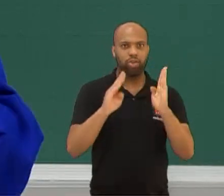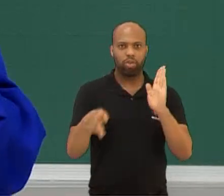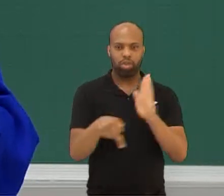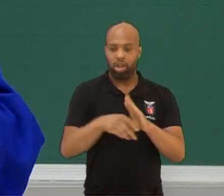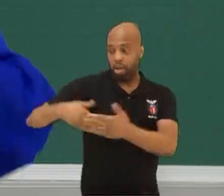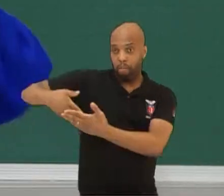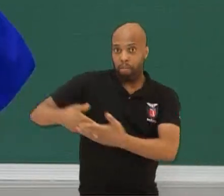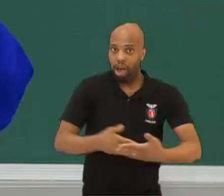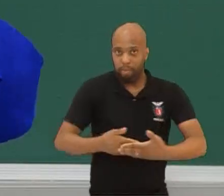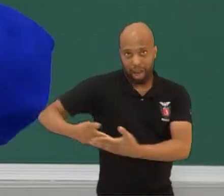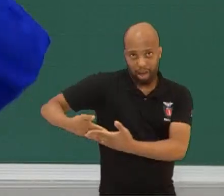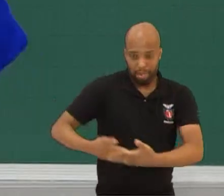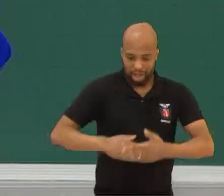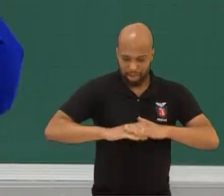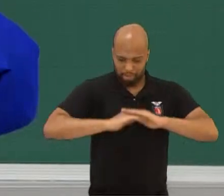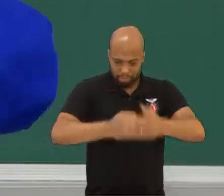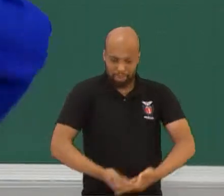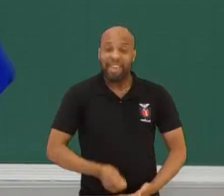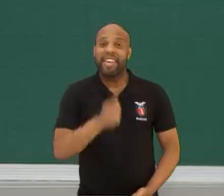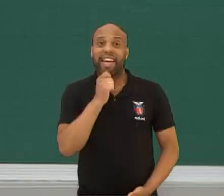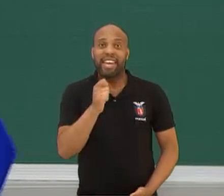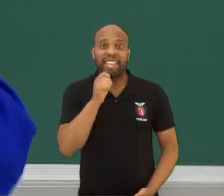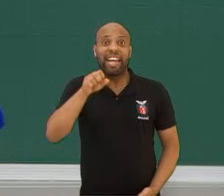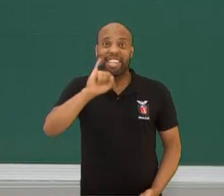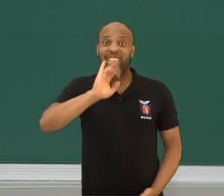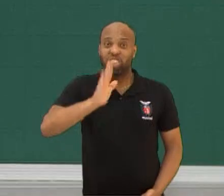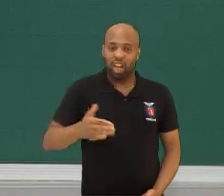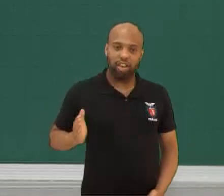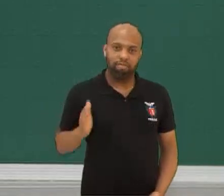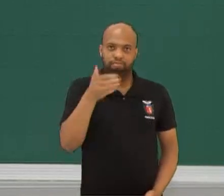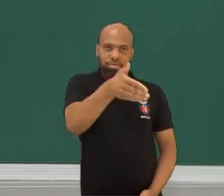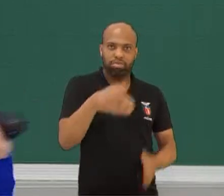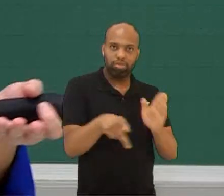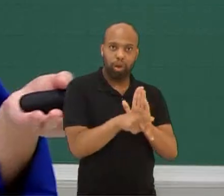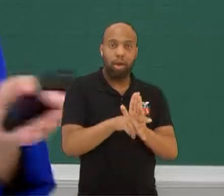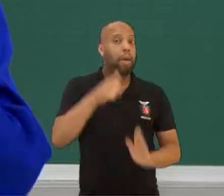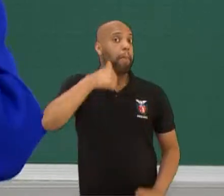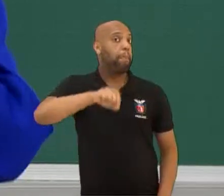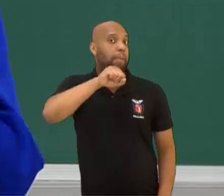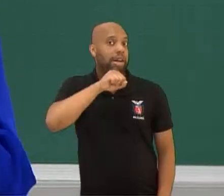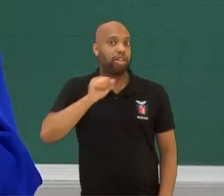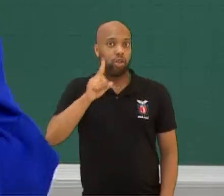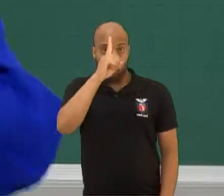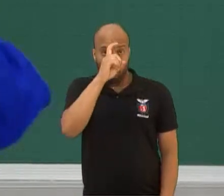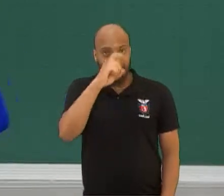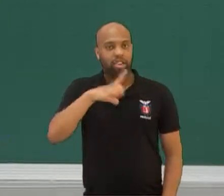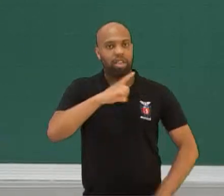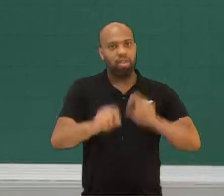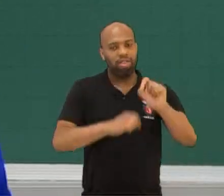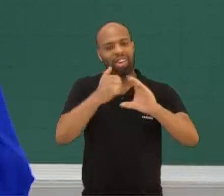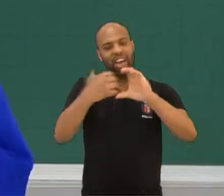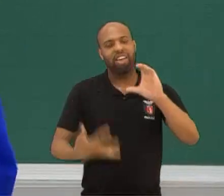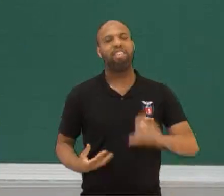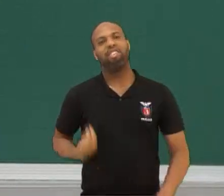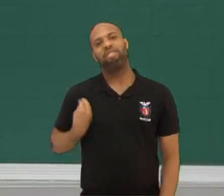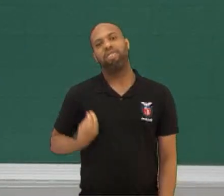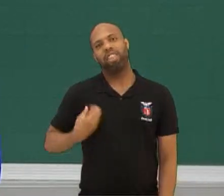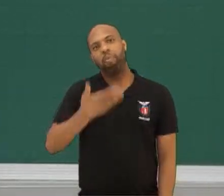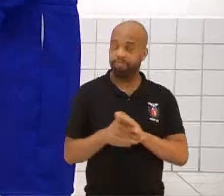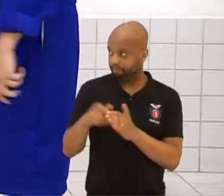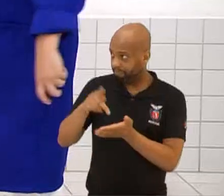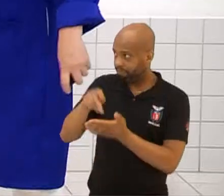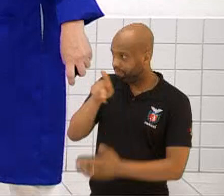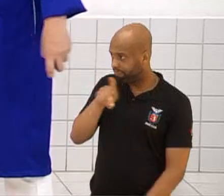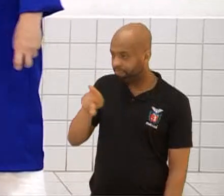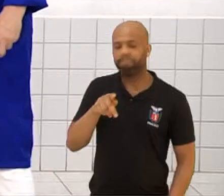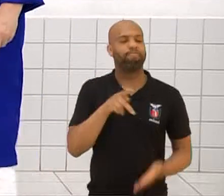ainda intrauterino, ela vai ter uma sobrevida e uma qualidade que vai representar uma expectativa maior e, por consequência, maior rentabilidade também.